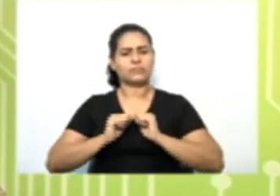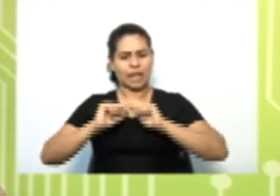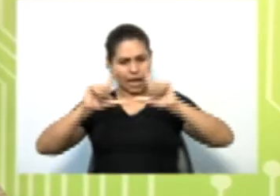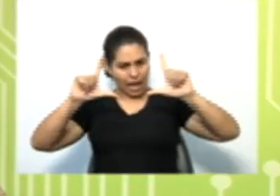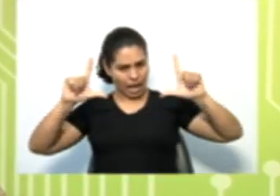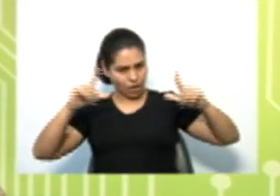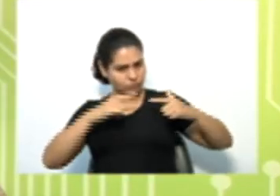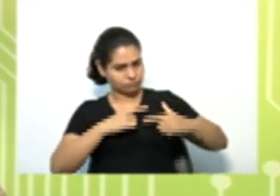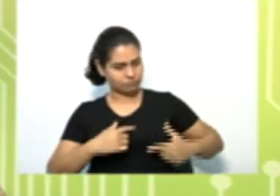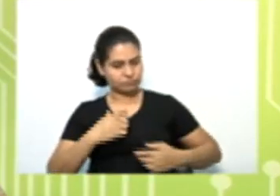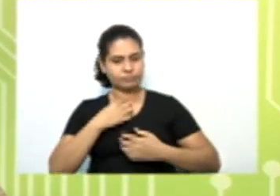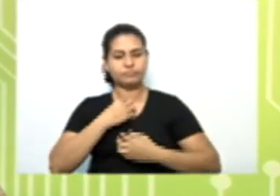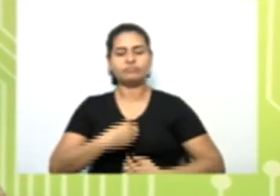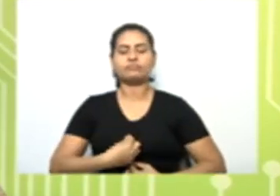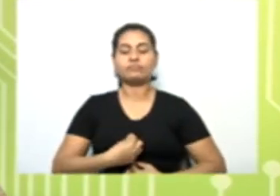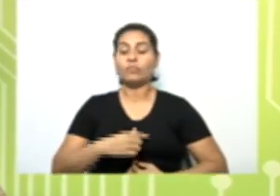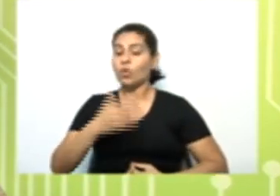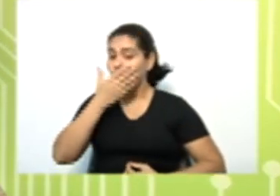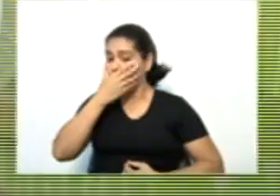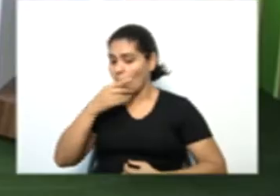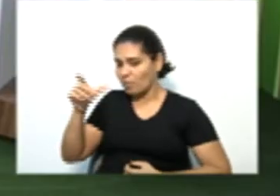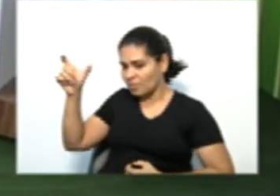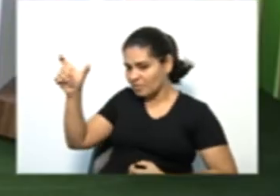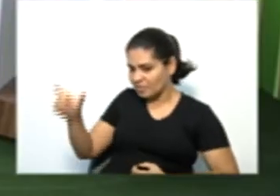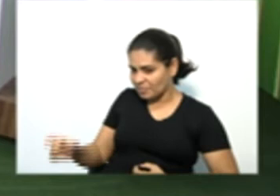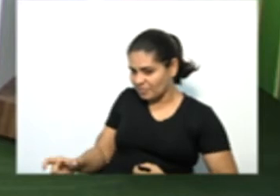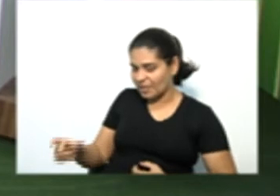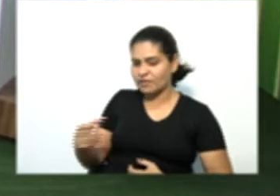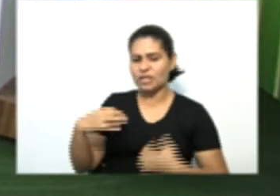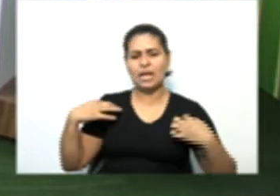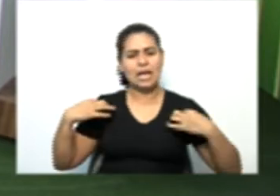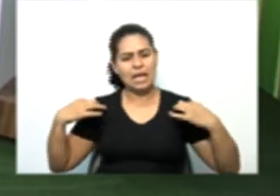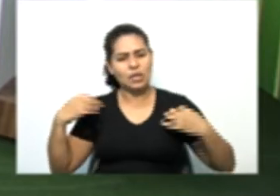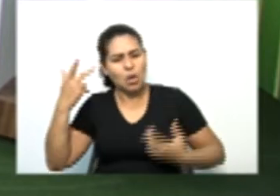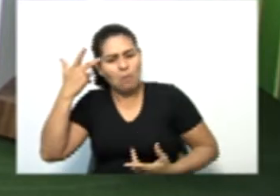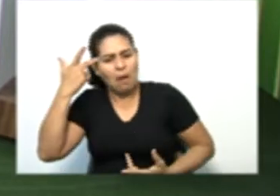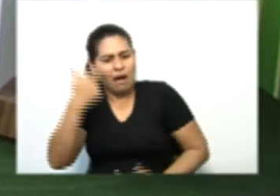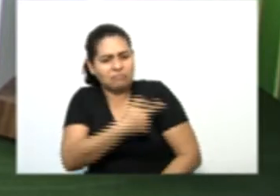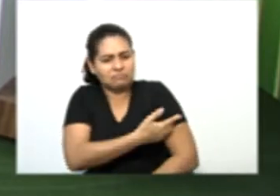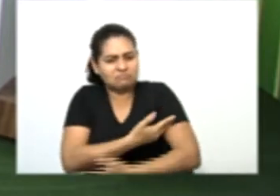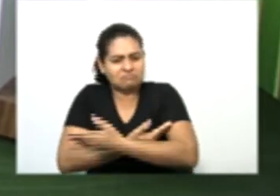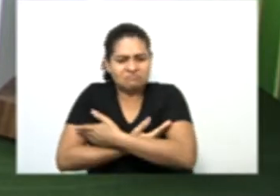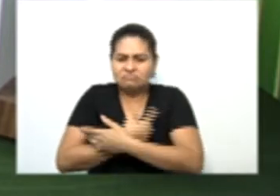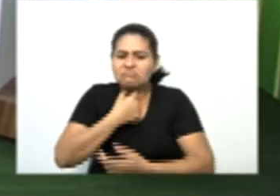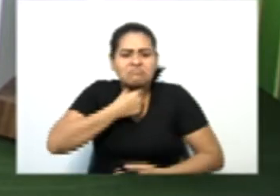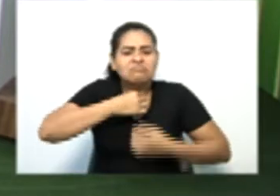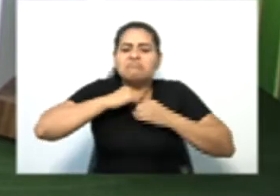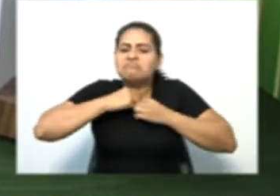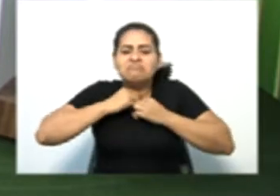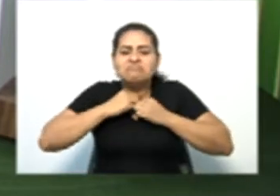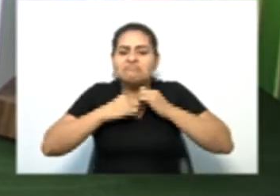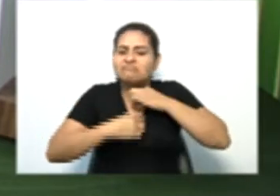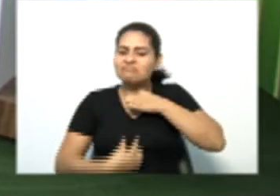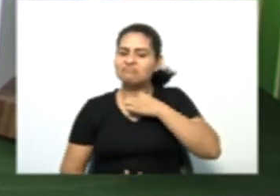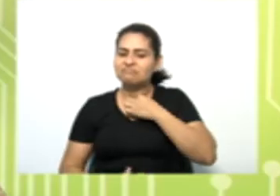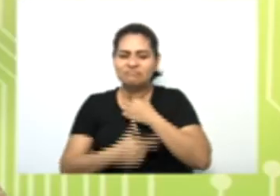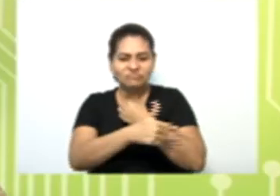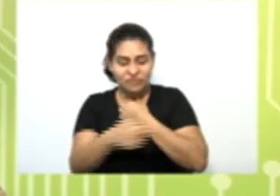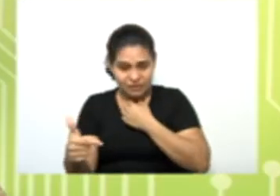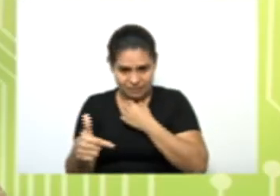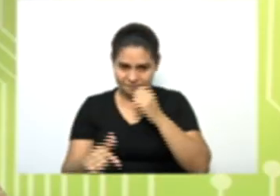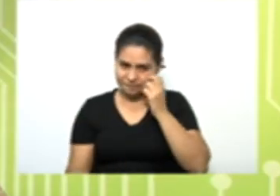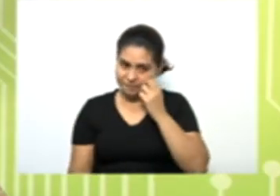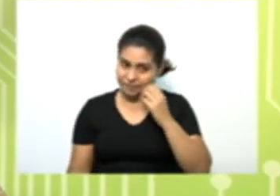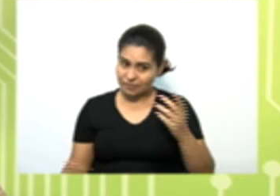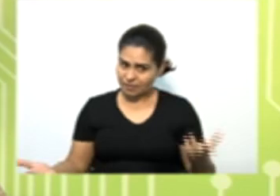era escuro como esse. E o professor Gilberto estava mais camisa. modesto, né? Estava de camisa, não estava nem de gravata, tá bom? Inclusive ele me